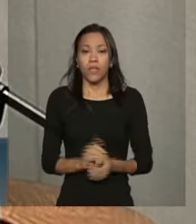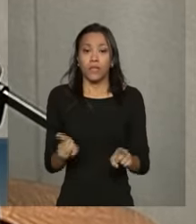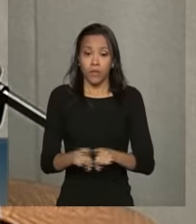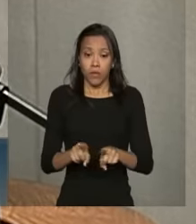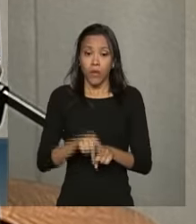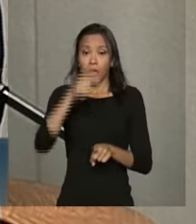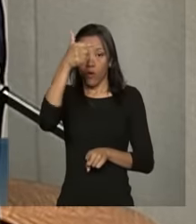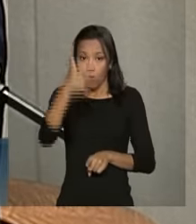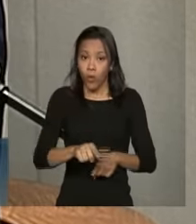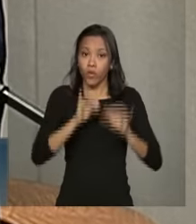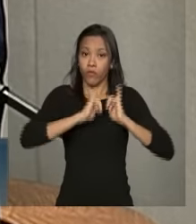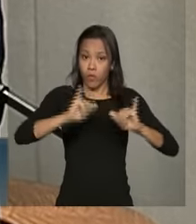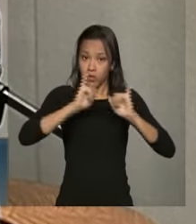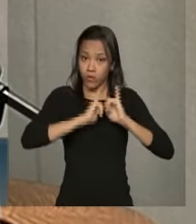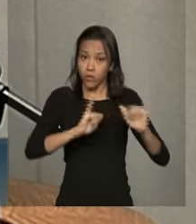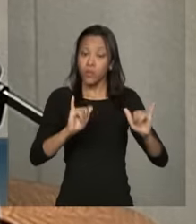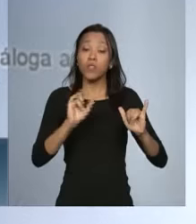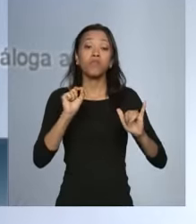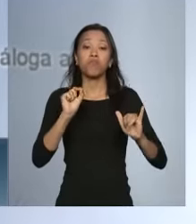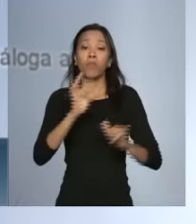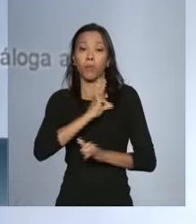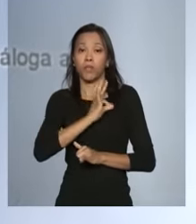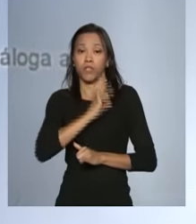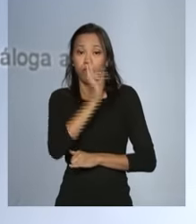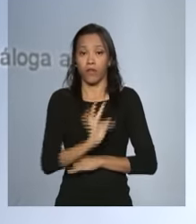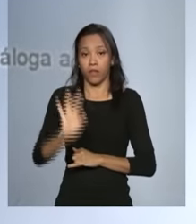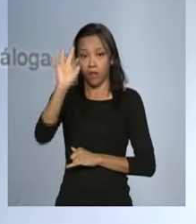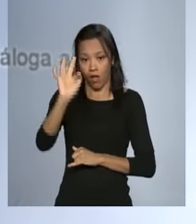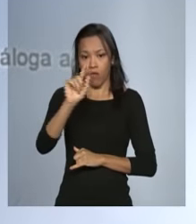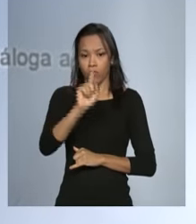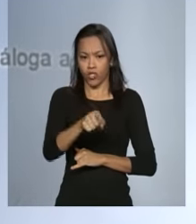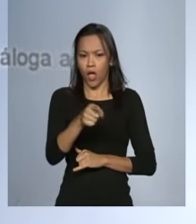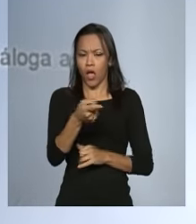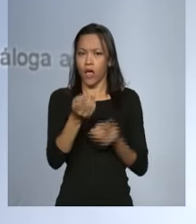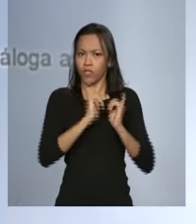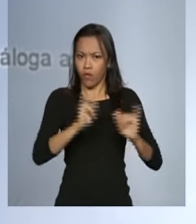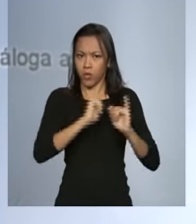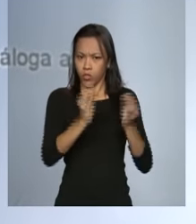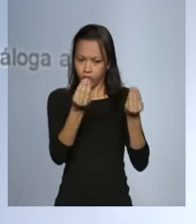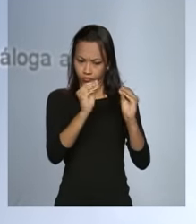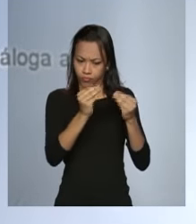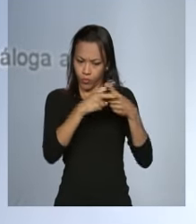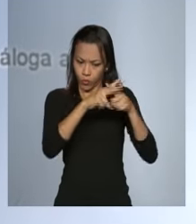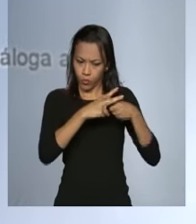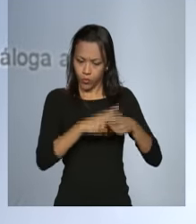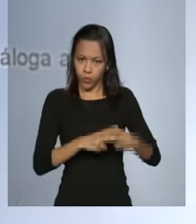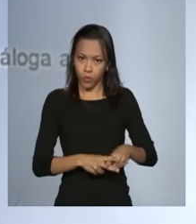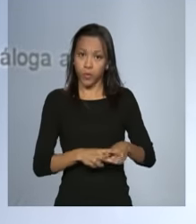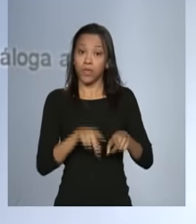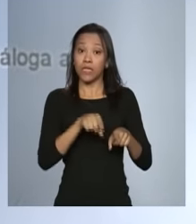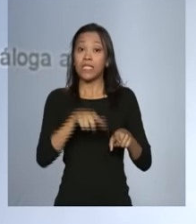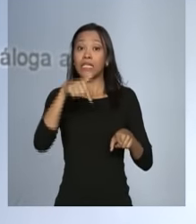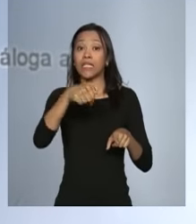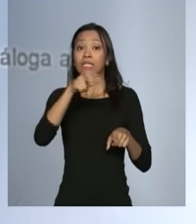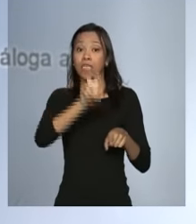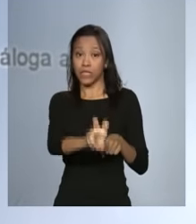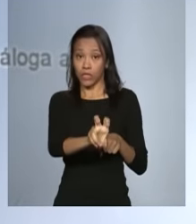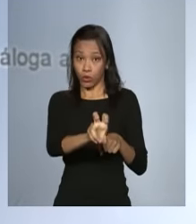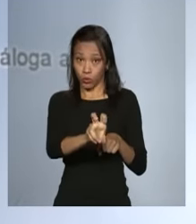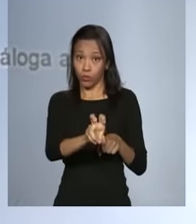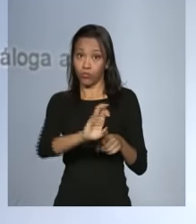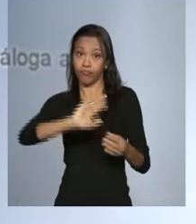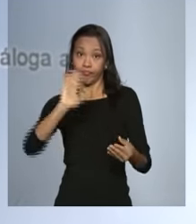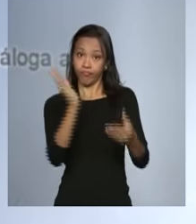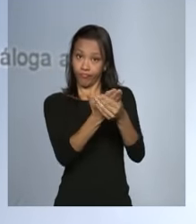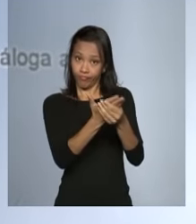Departamento de Polícia Federal também atualizados indicam 75 inquéritos abertos para apuração